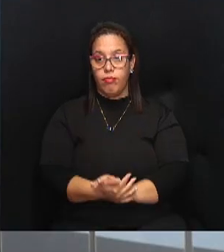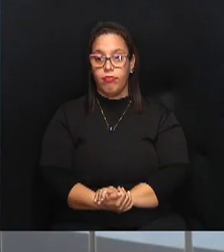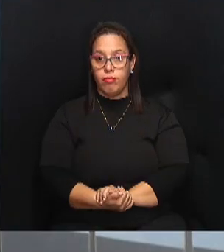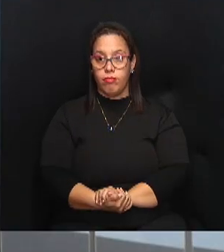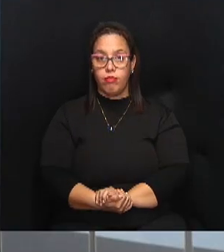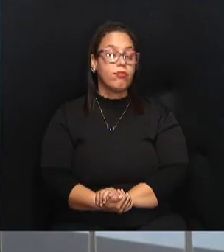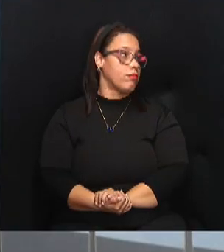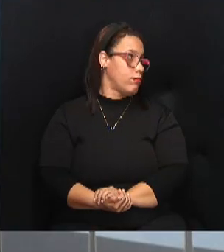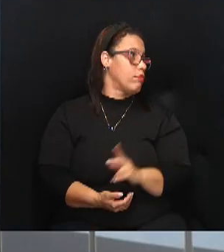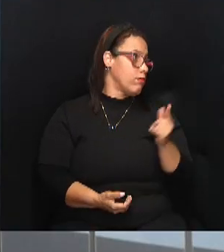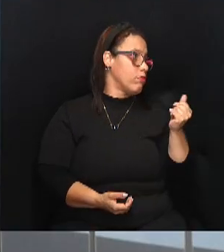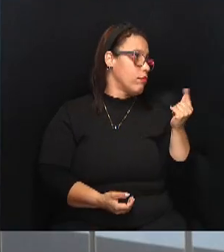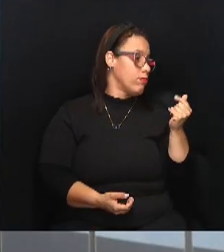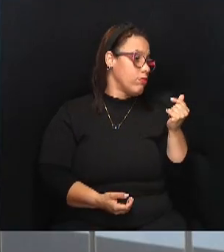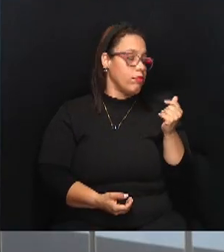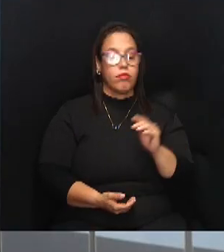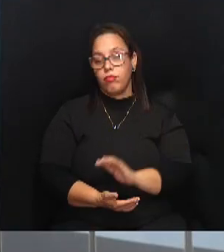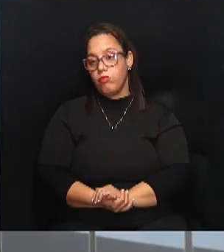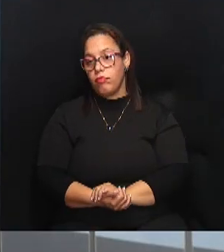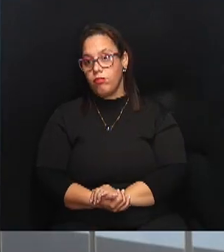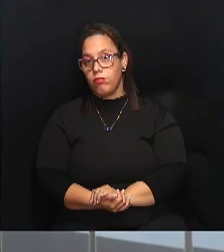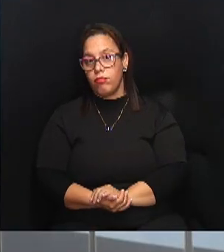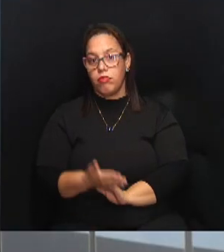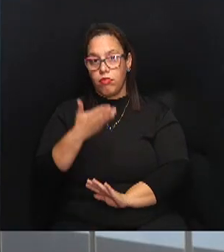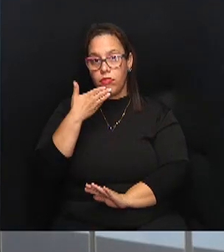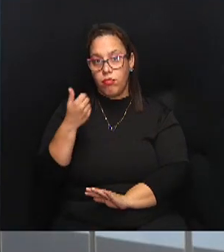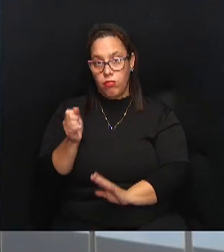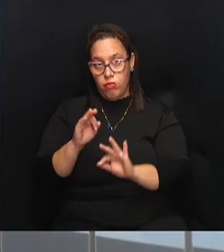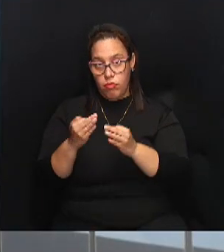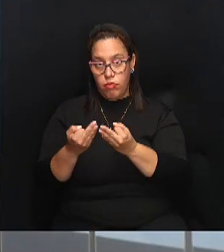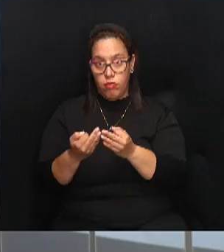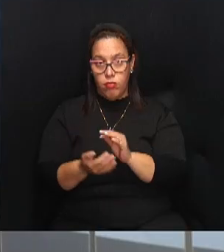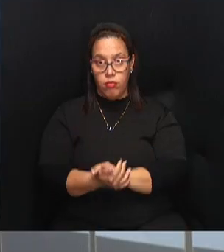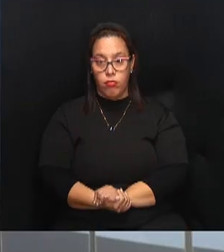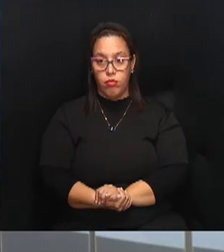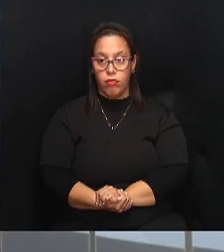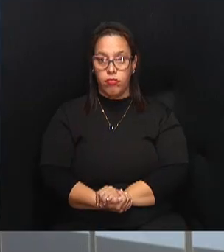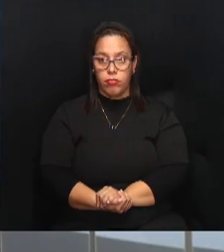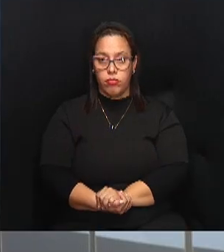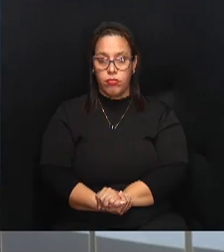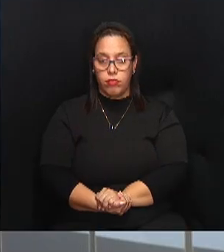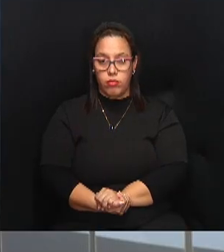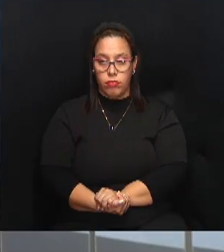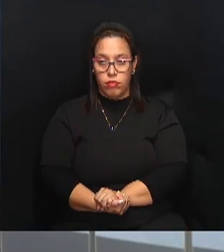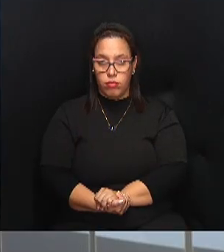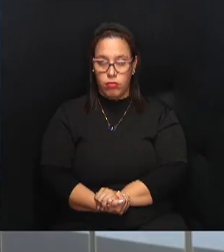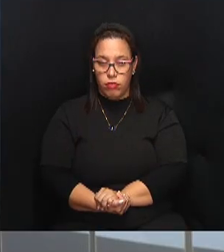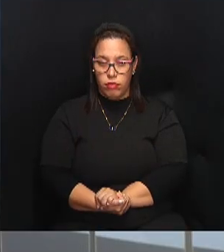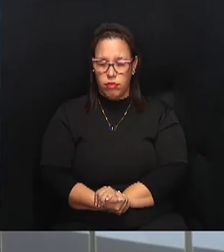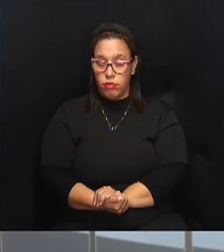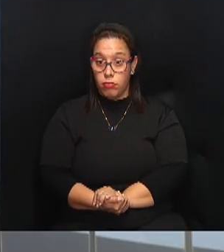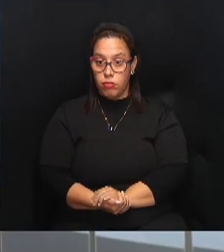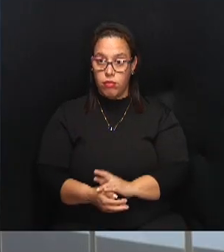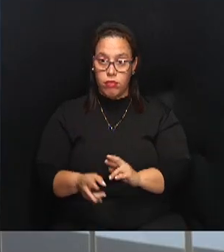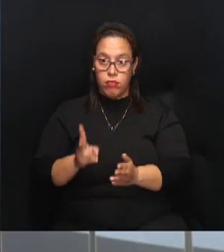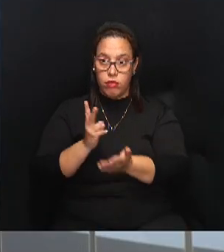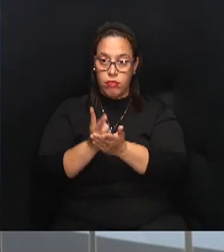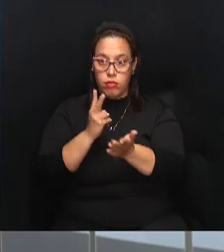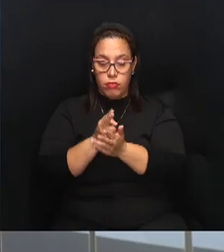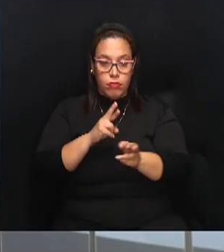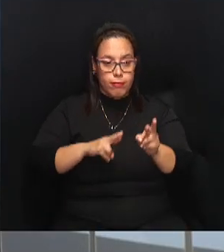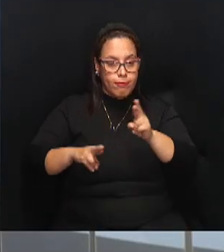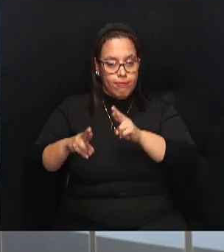sua renda para dar uma condição melhor para sua família, né? Então, a gente sempre está monitorando, ele